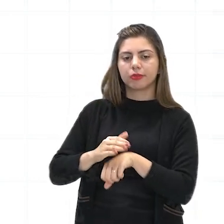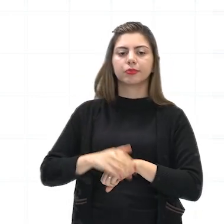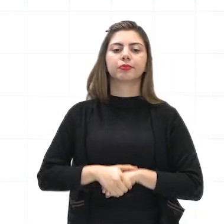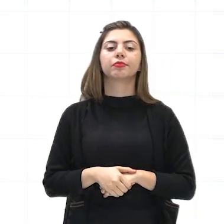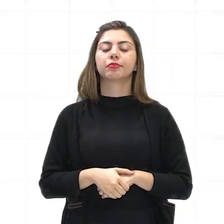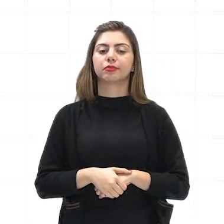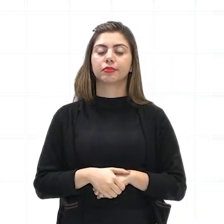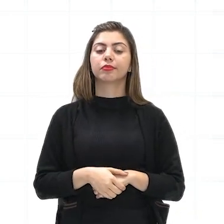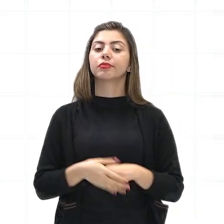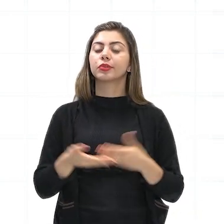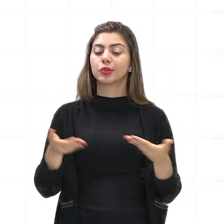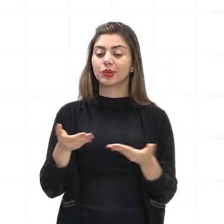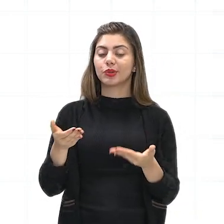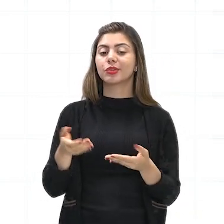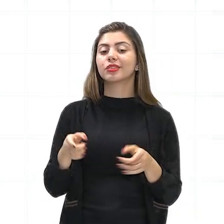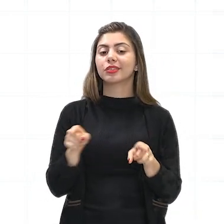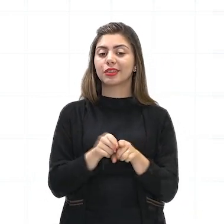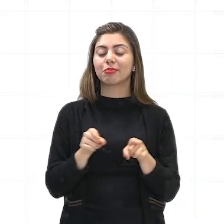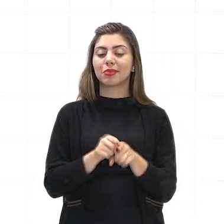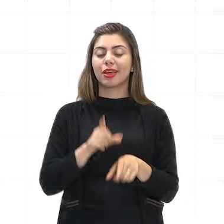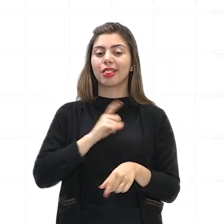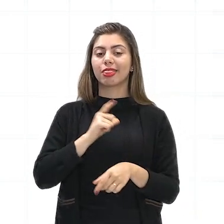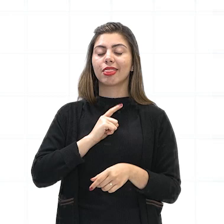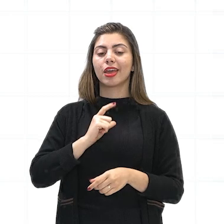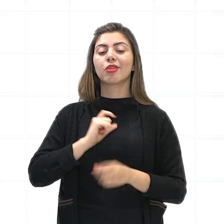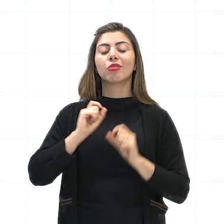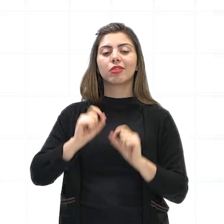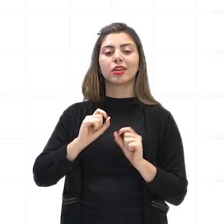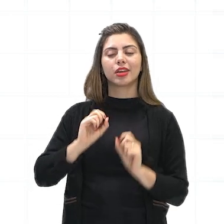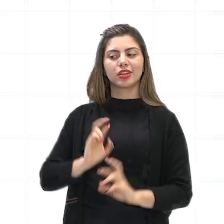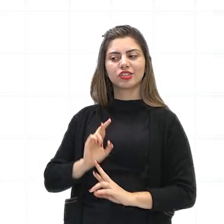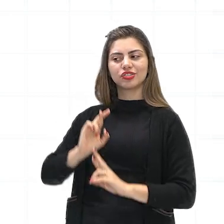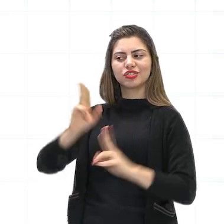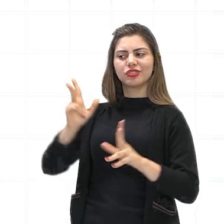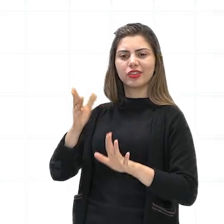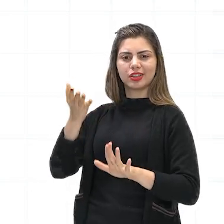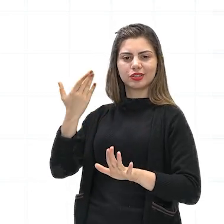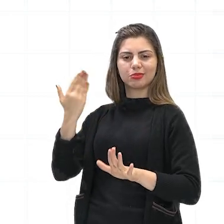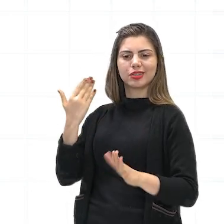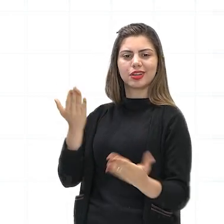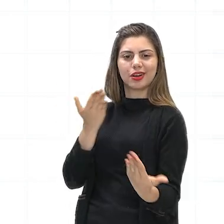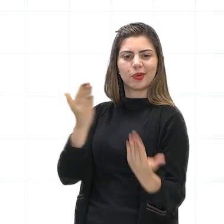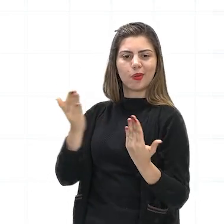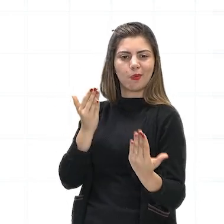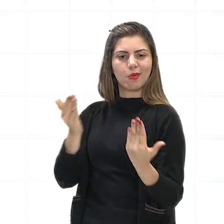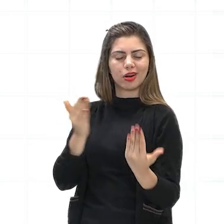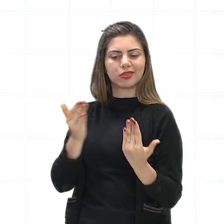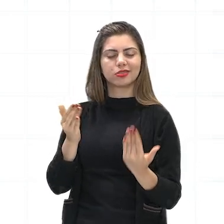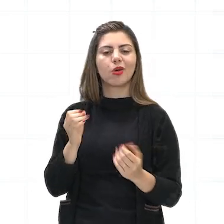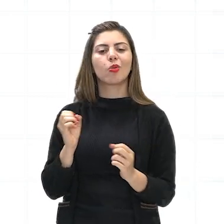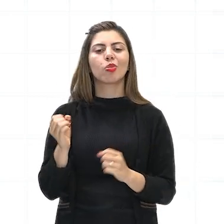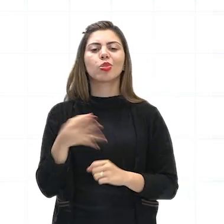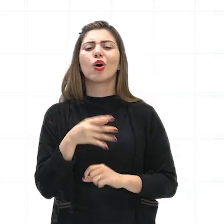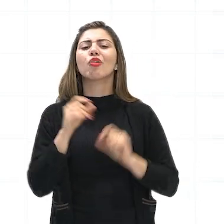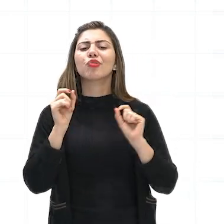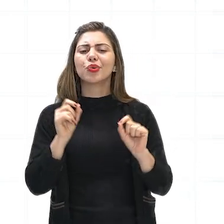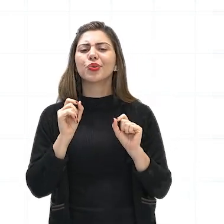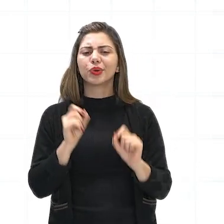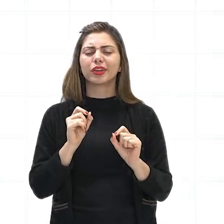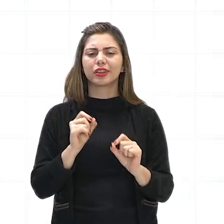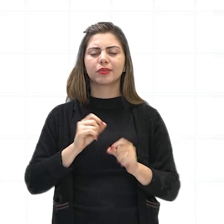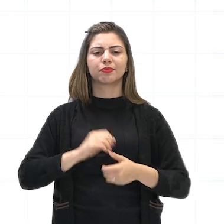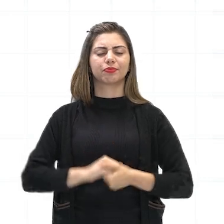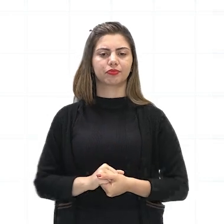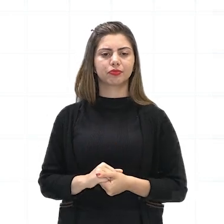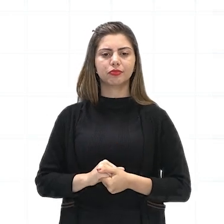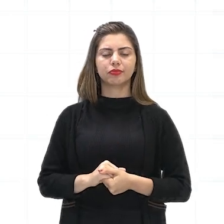hoje, tem um significado um pouco diferente, quer dizer, um novo significado, que somado a esses